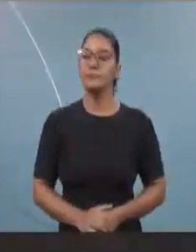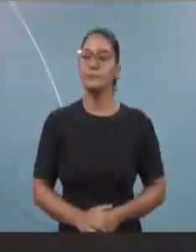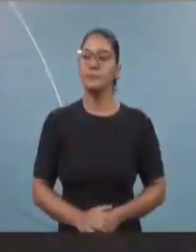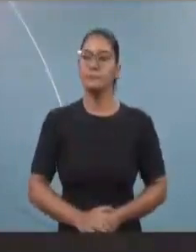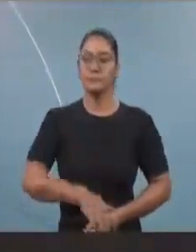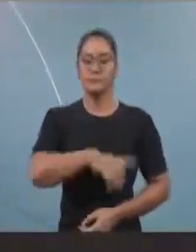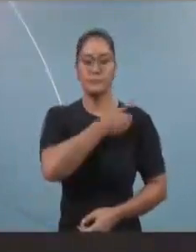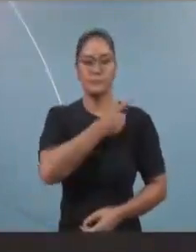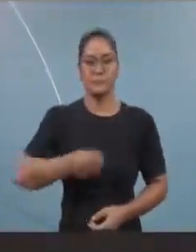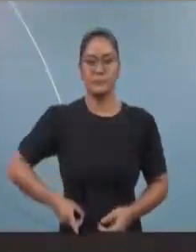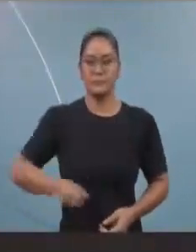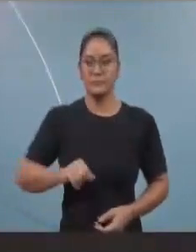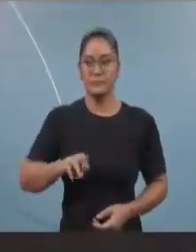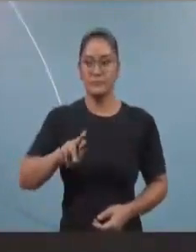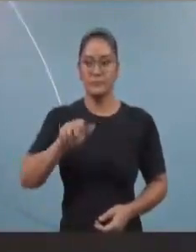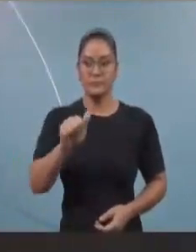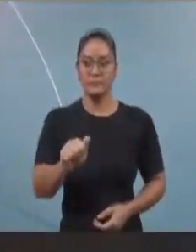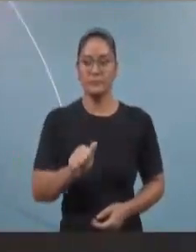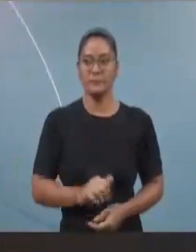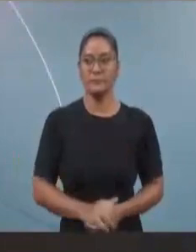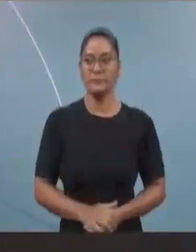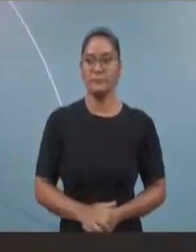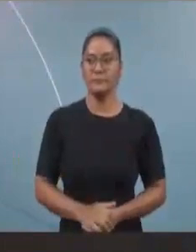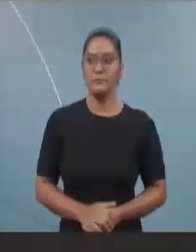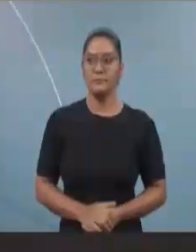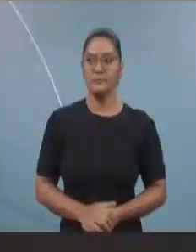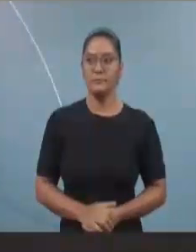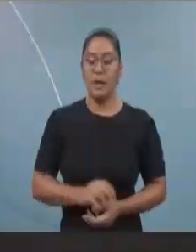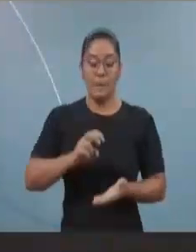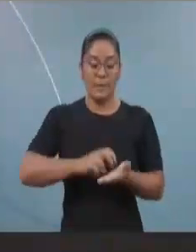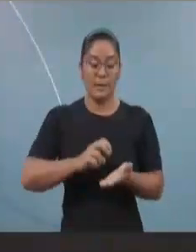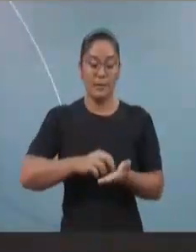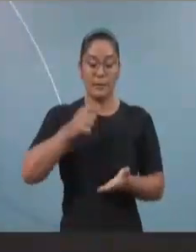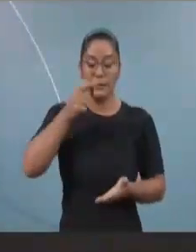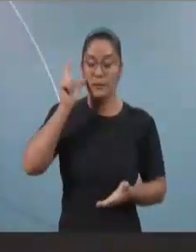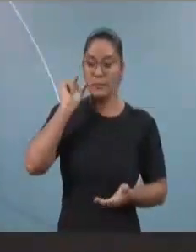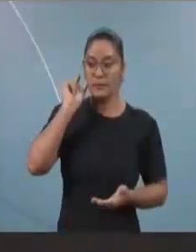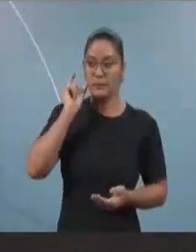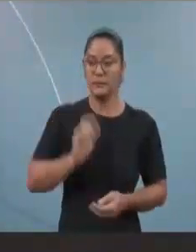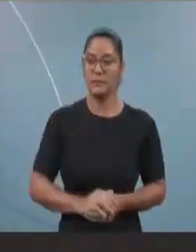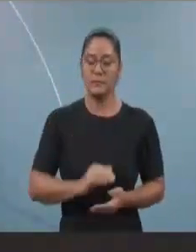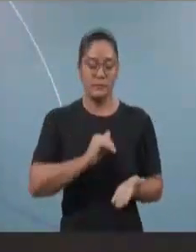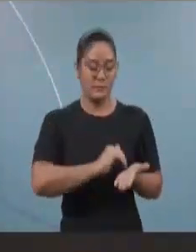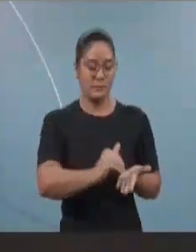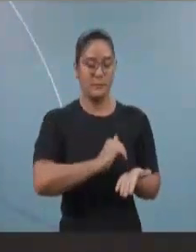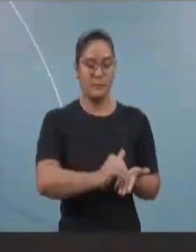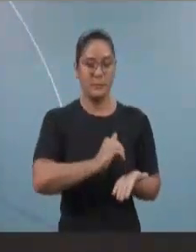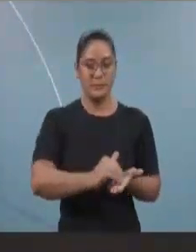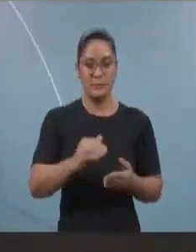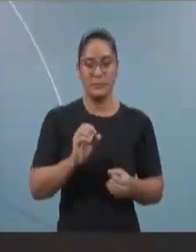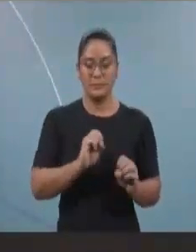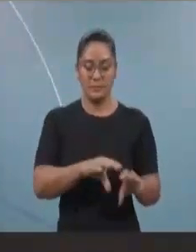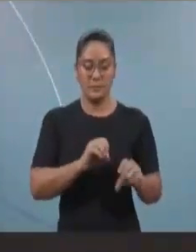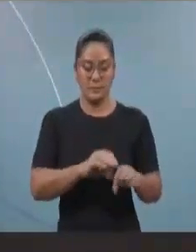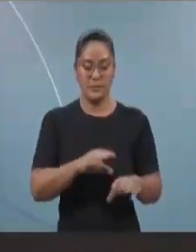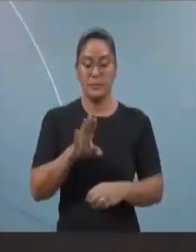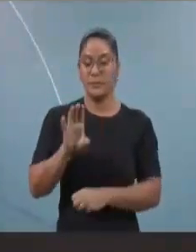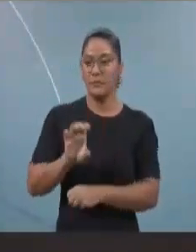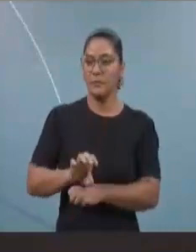Deputado Taveira eh na manhã de ontem eu estive na Secretaria de Educação do